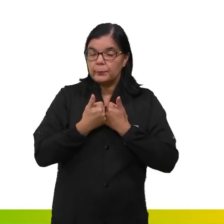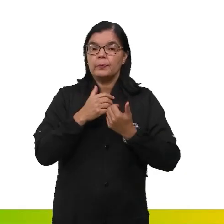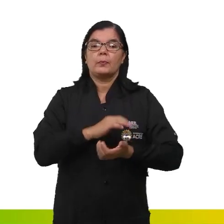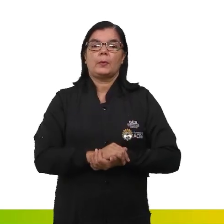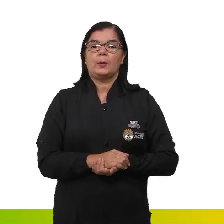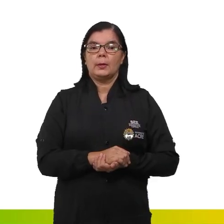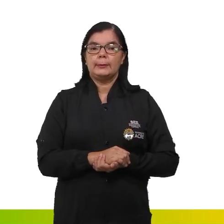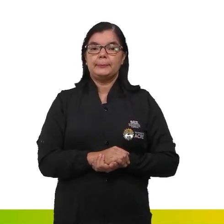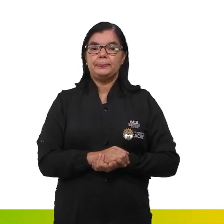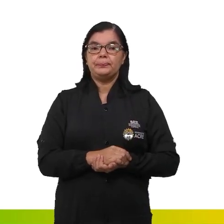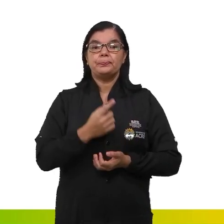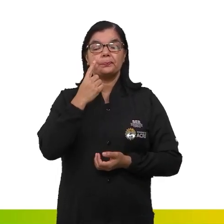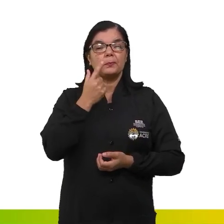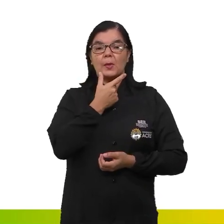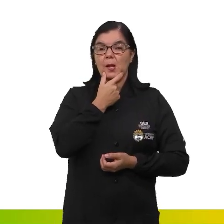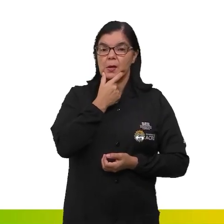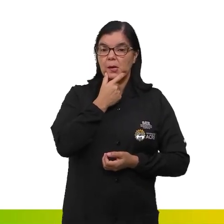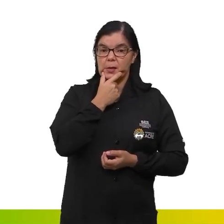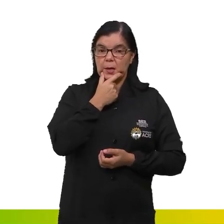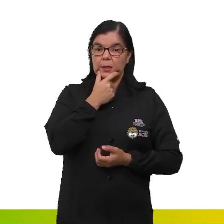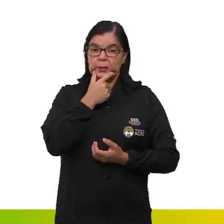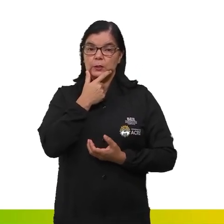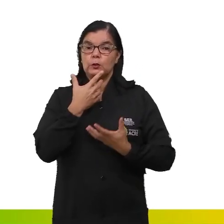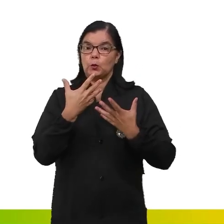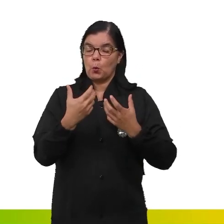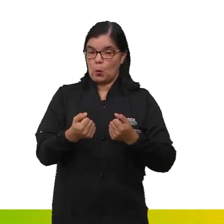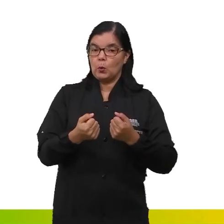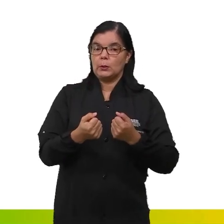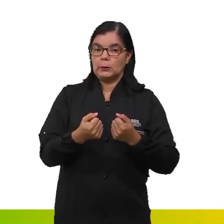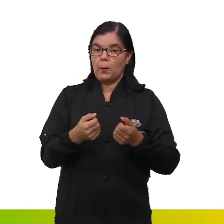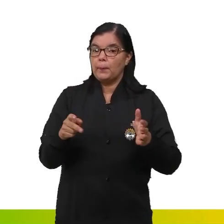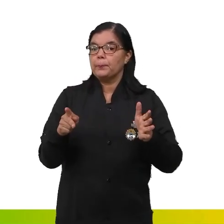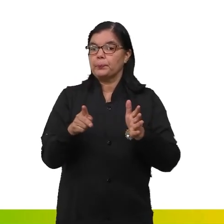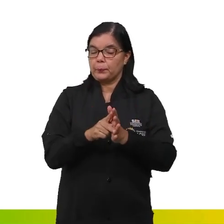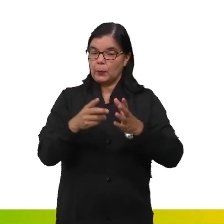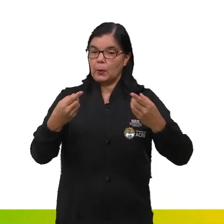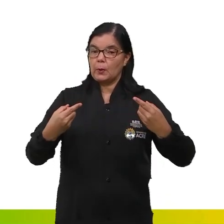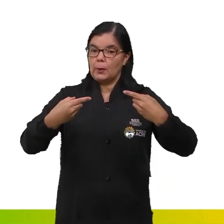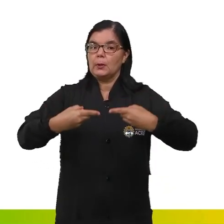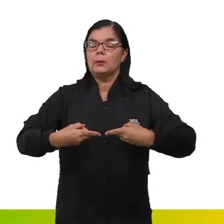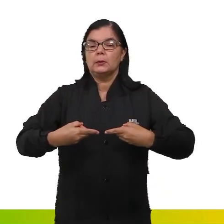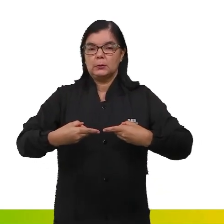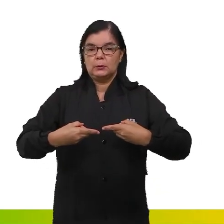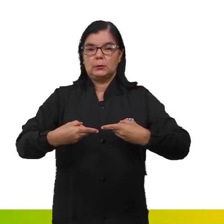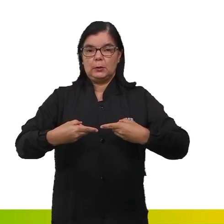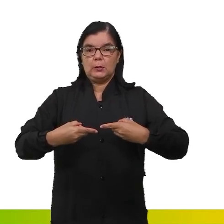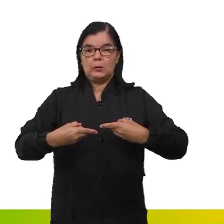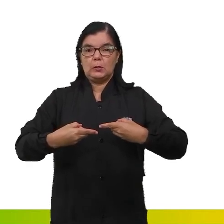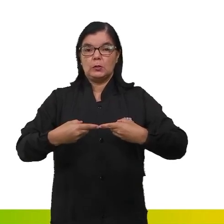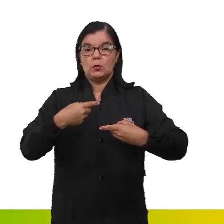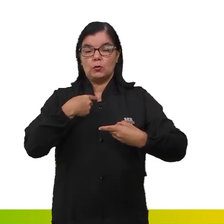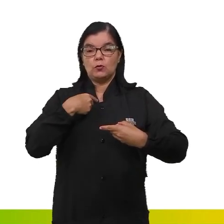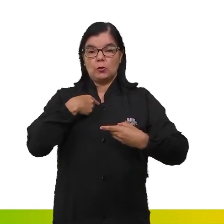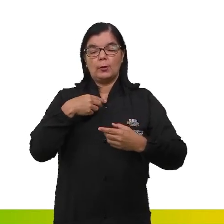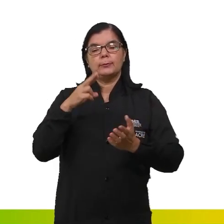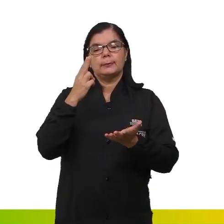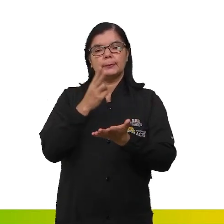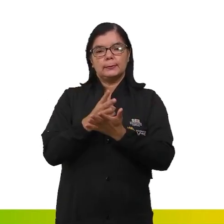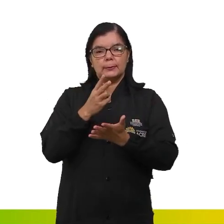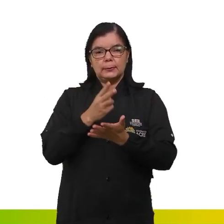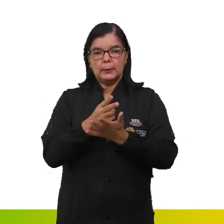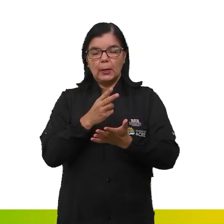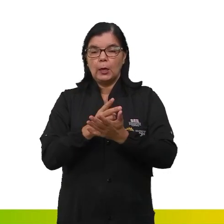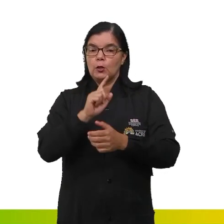ó, enquanto o inglês se consolidou como a língua padrão em competições e